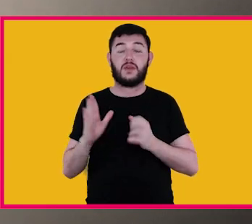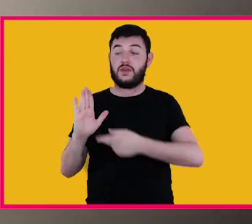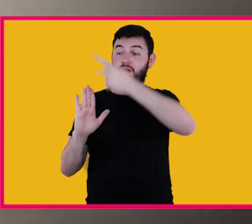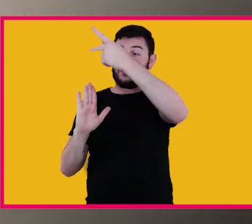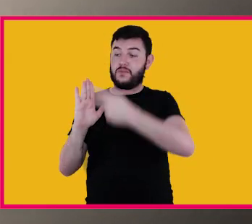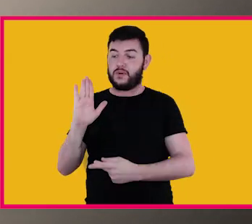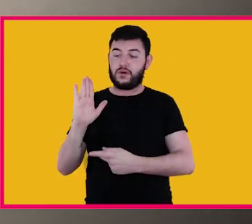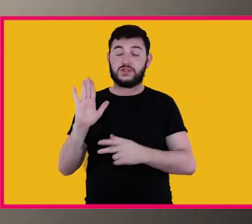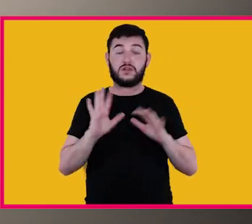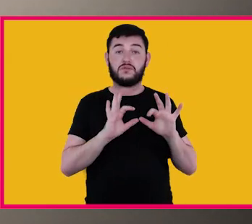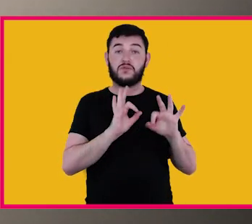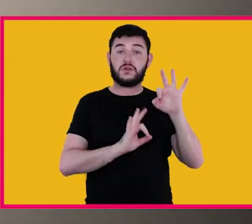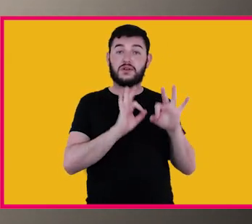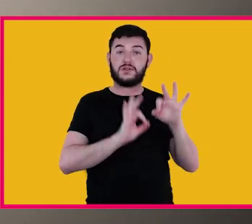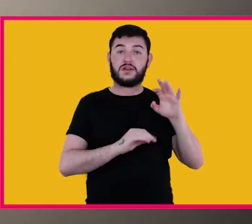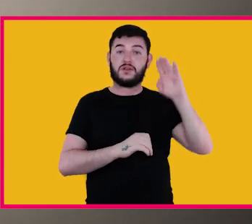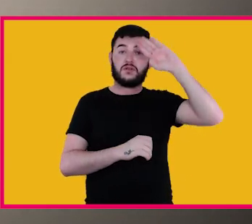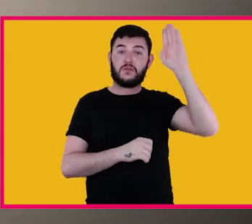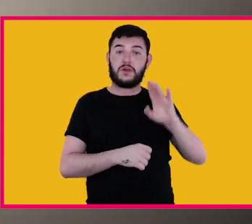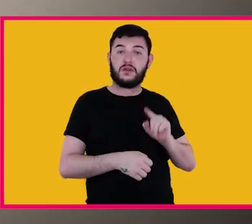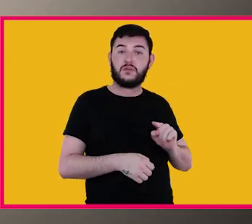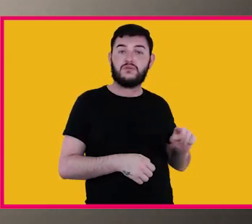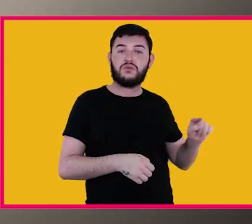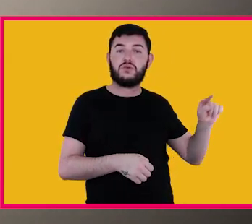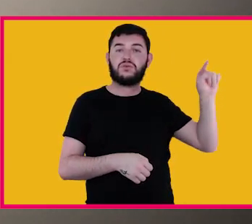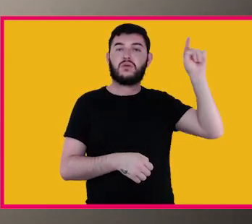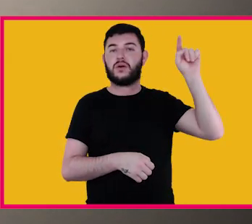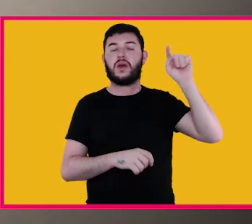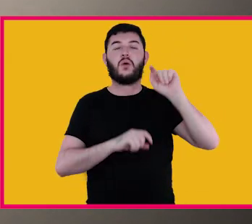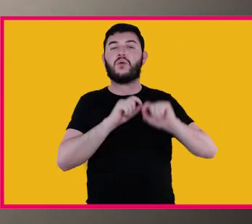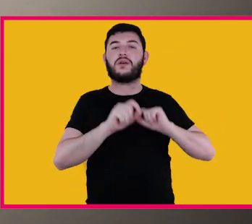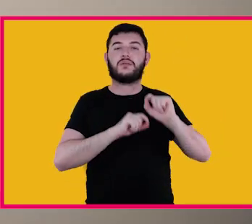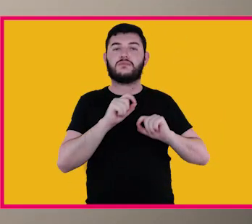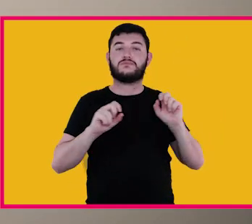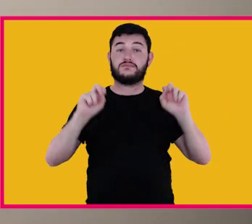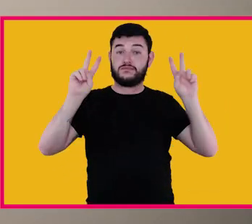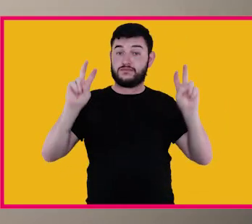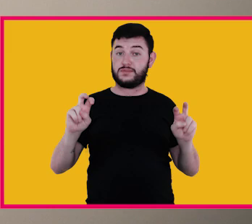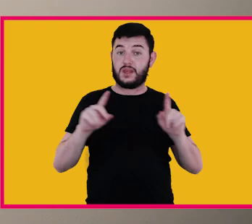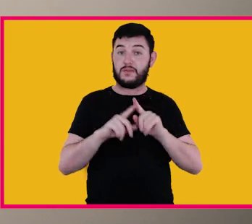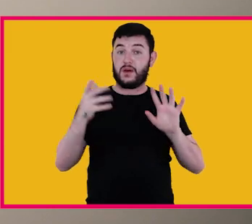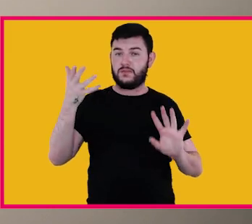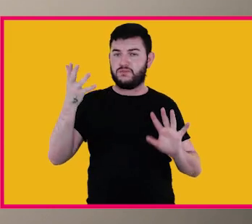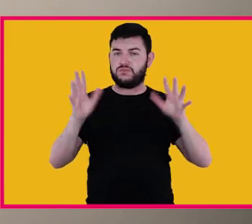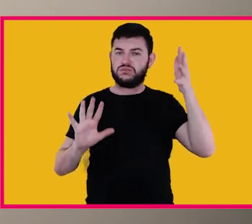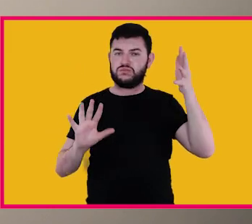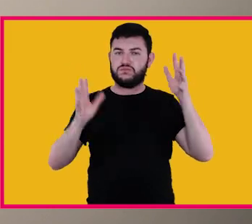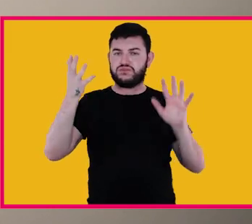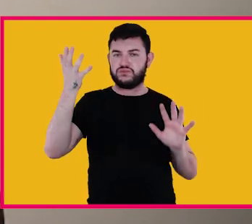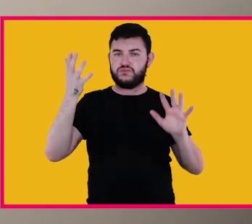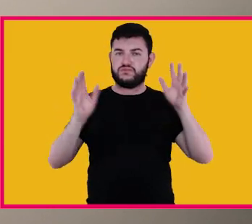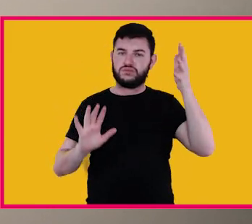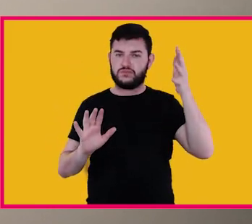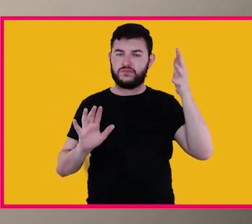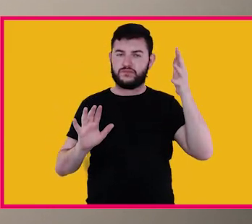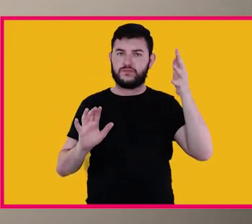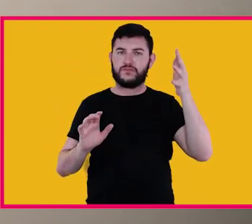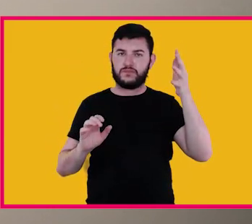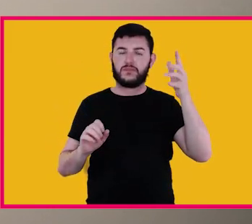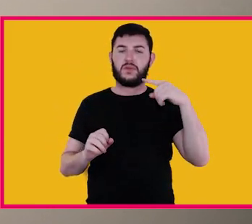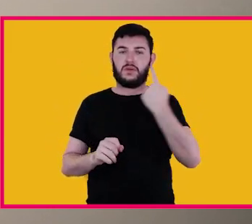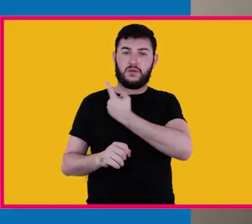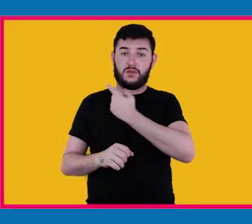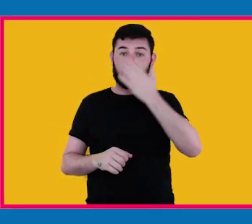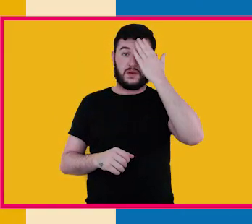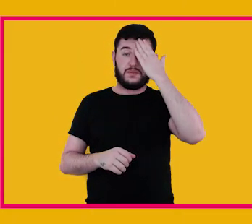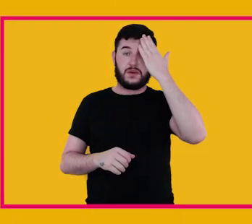nos municípios espalhados pelo vasto território brasileiro é a questão bioclimática. Diante da diversidade de condicionantes aos quais essa edificação pode